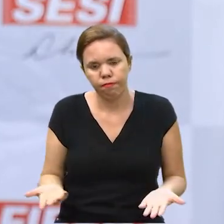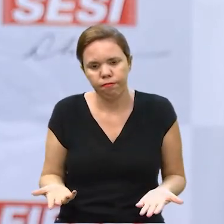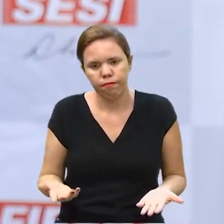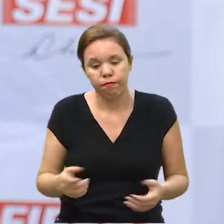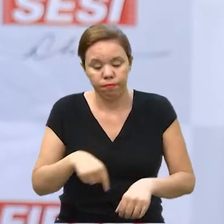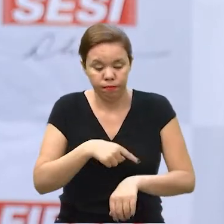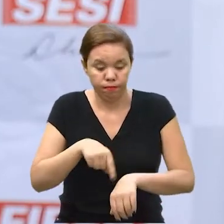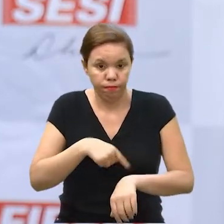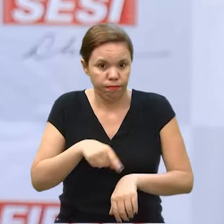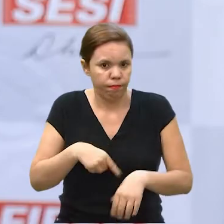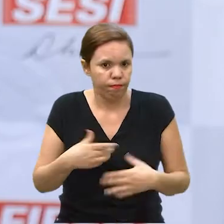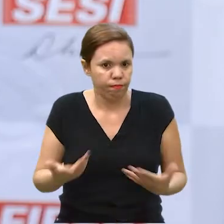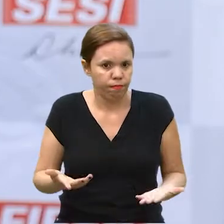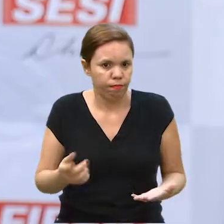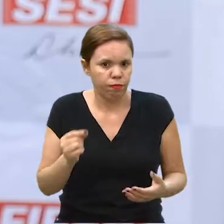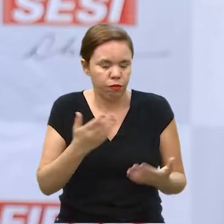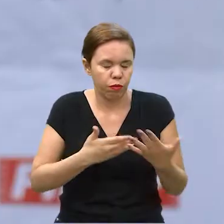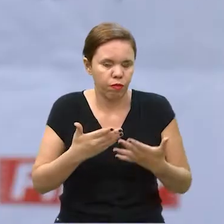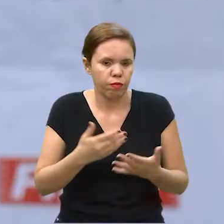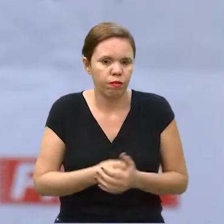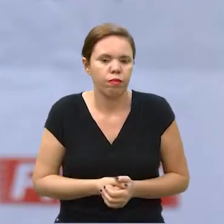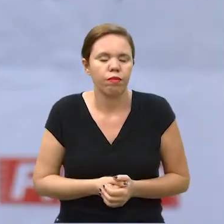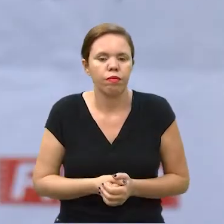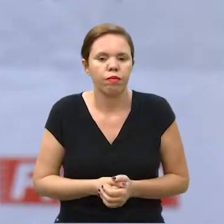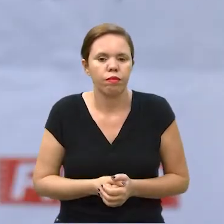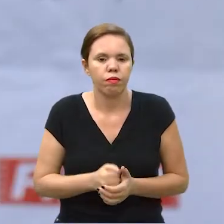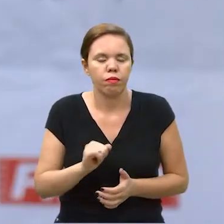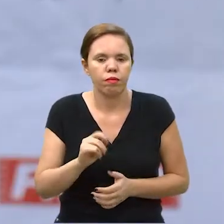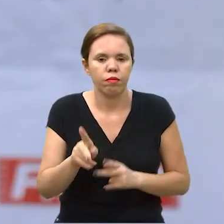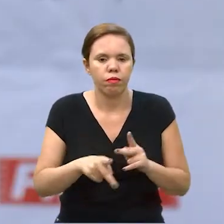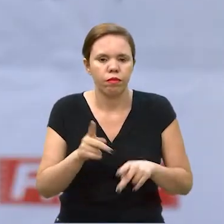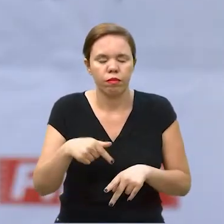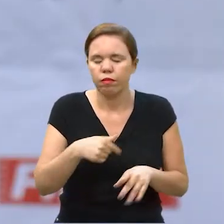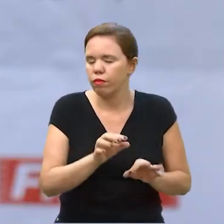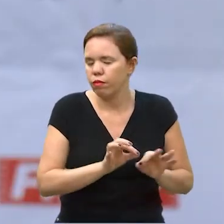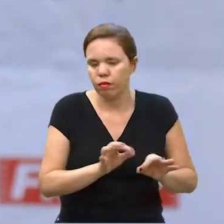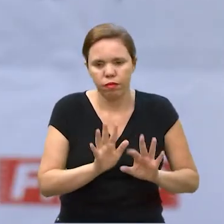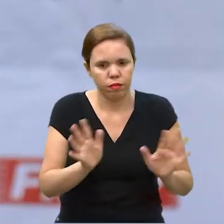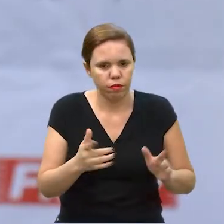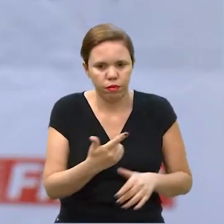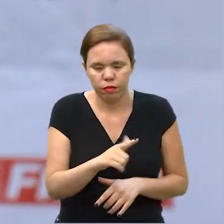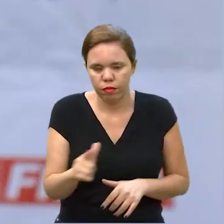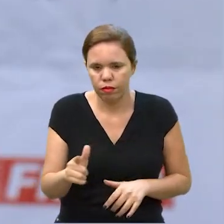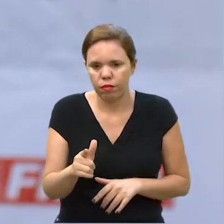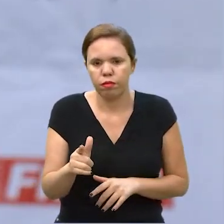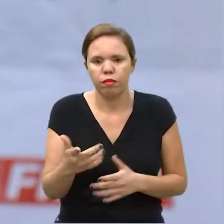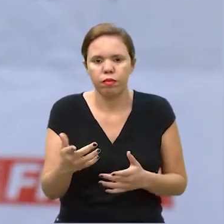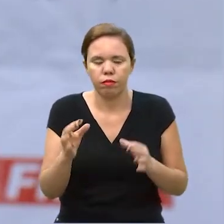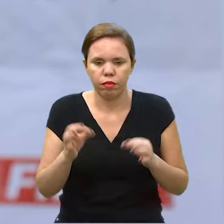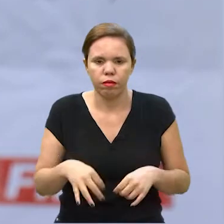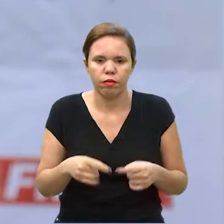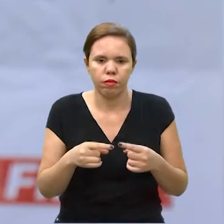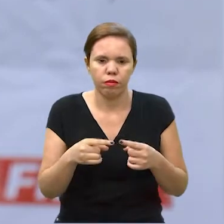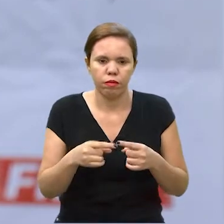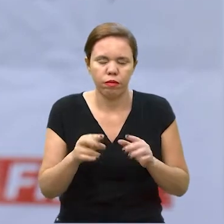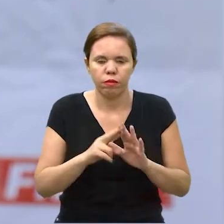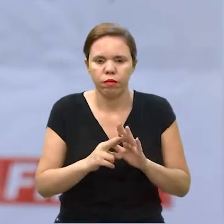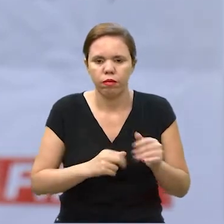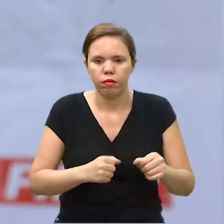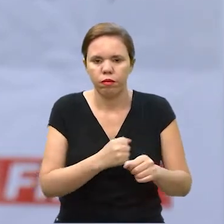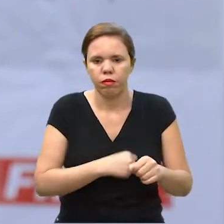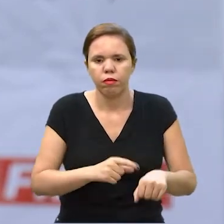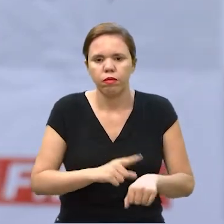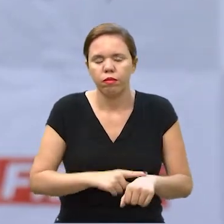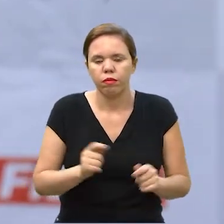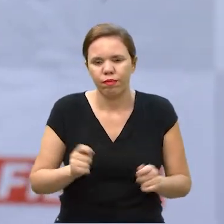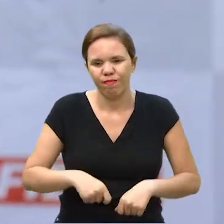o relógio é o que atrapalha. Se o pessoal não se organizar, não tiver planejado direitinho a receita, o tempo